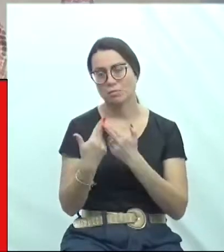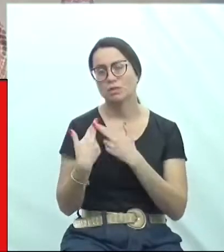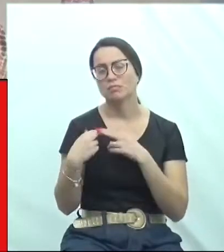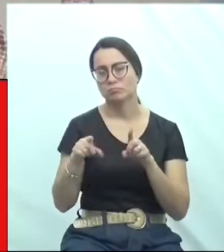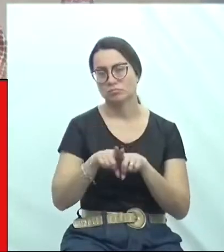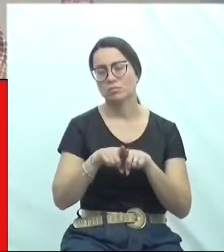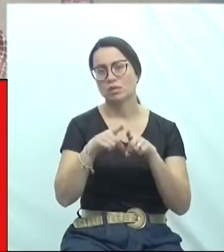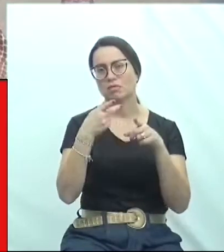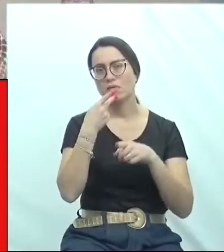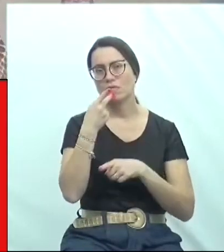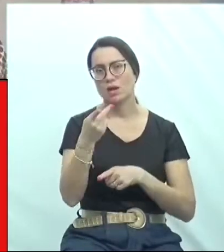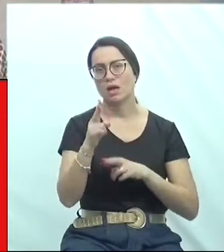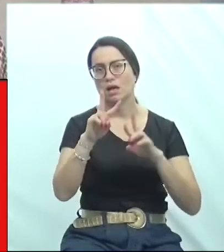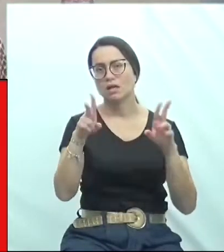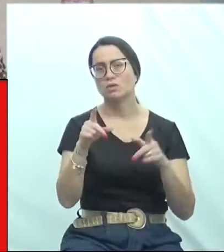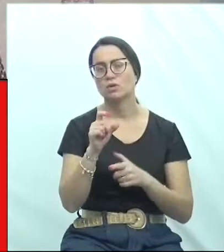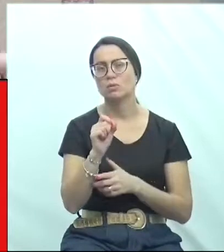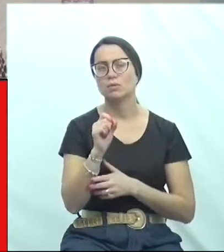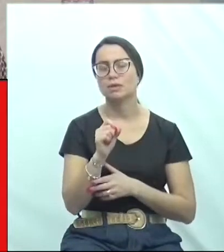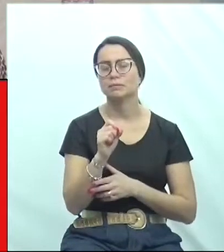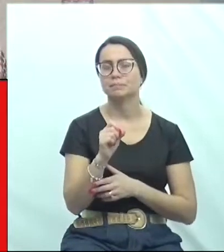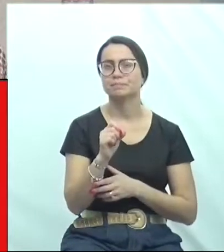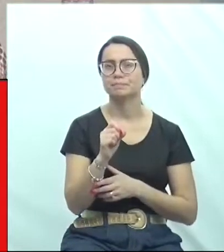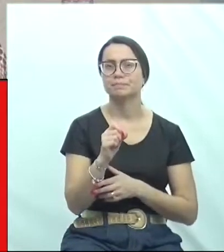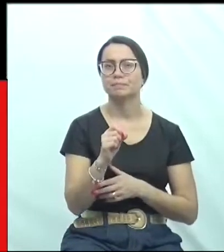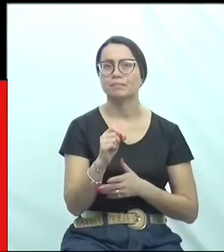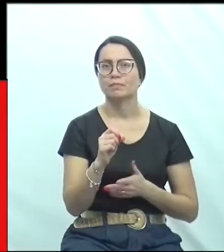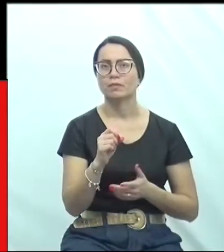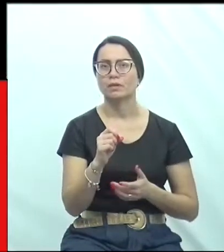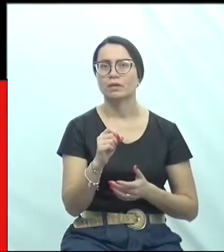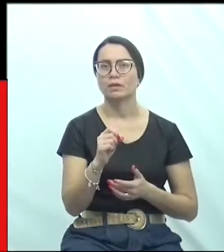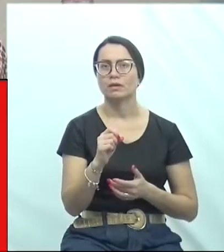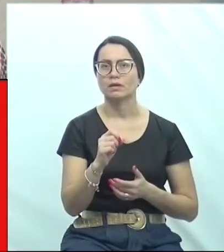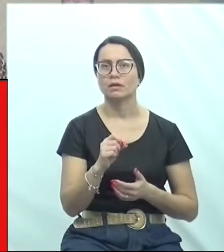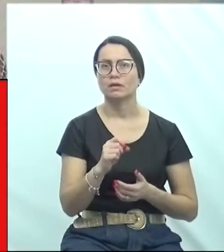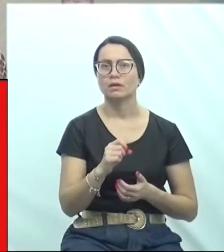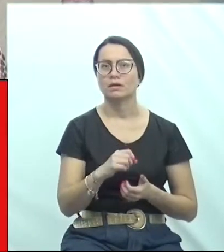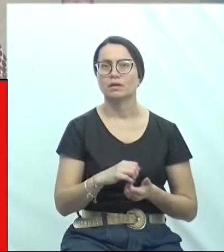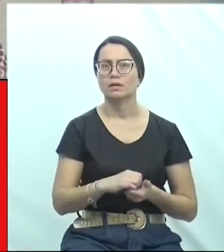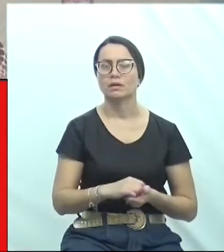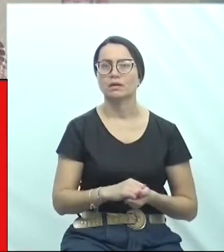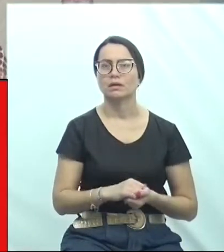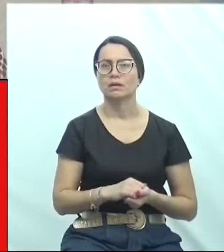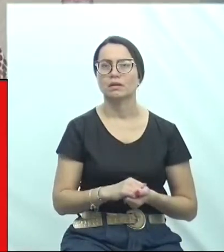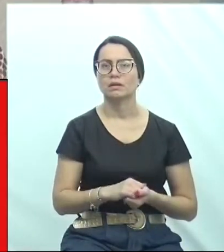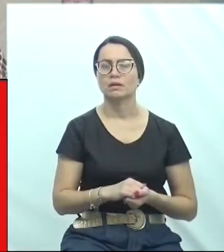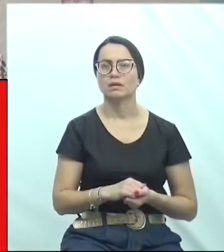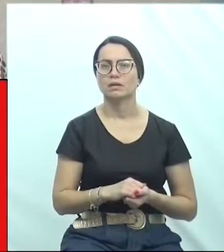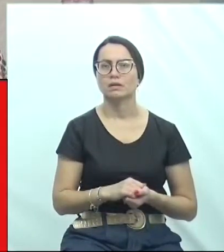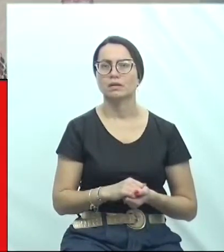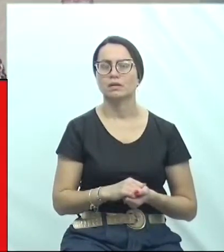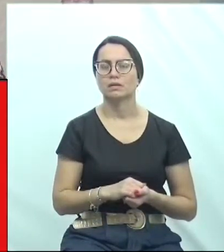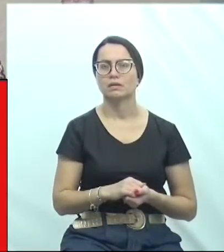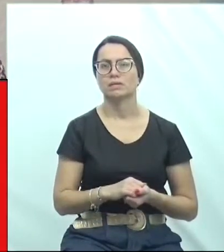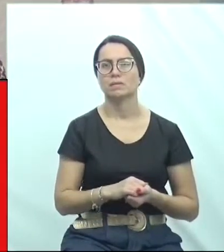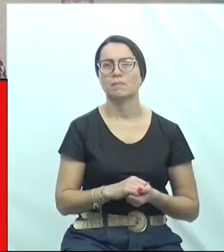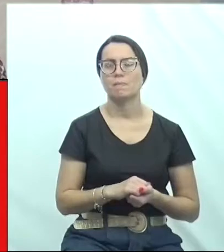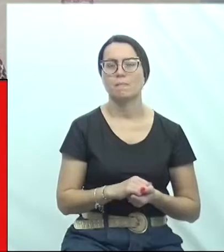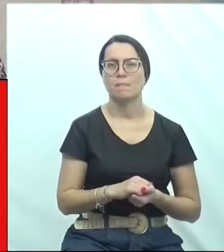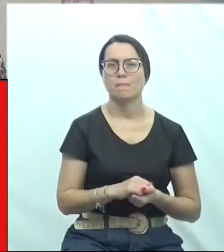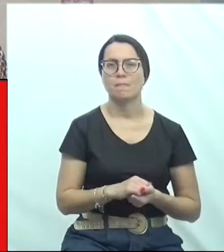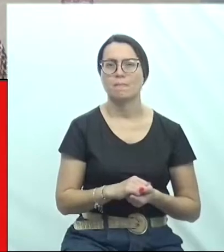que é com relação à possível contaminação da água quando esses equipamentos sejam